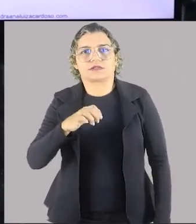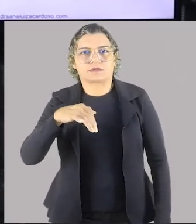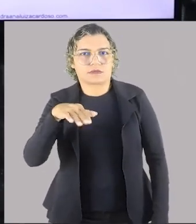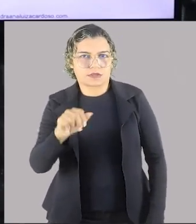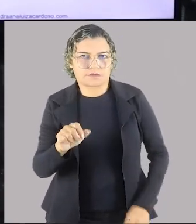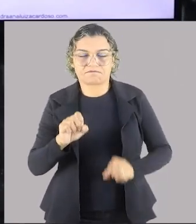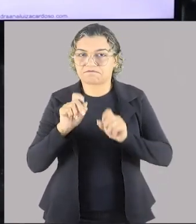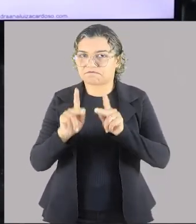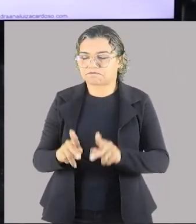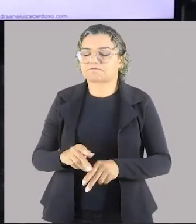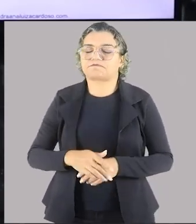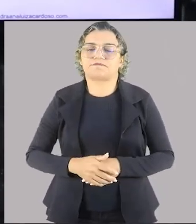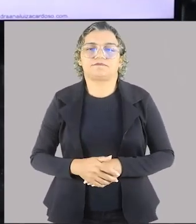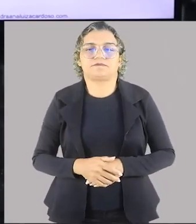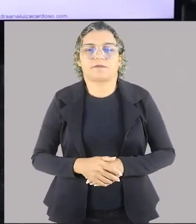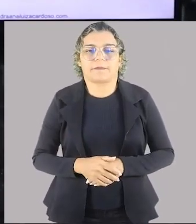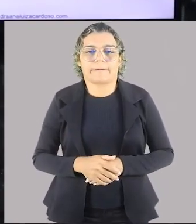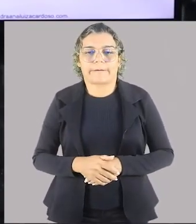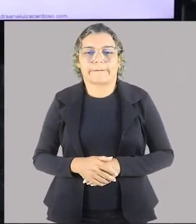alterada.